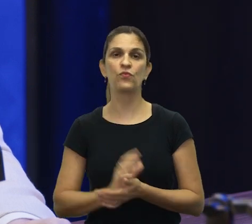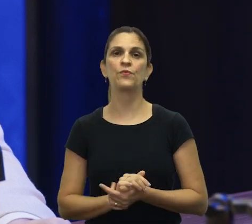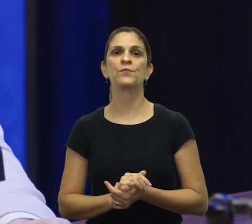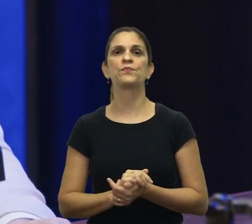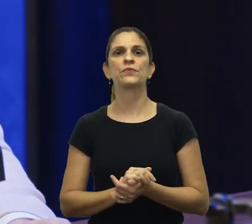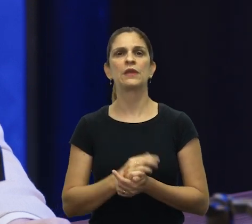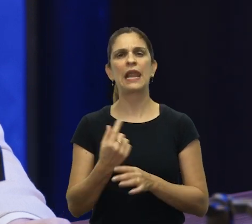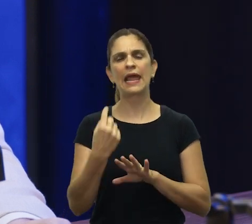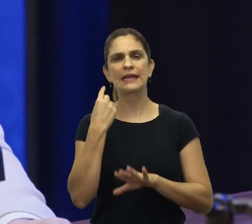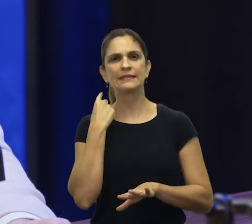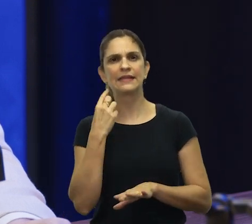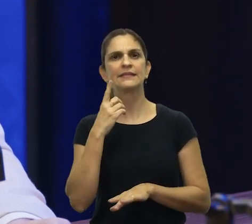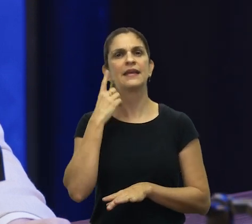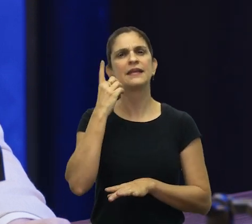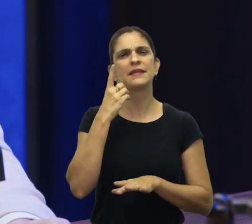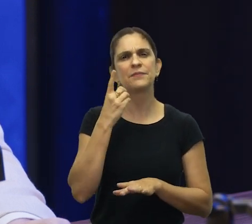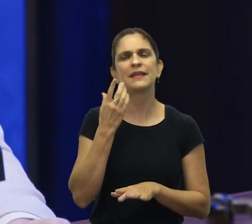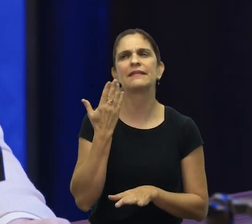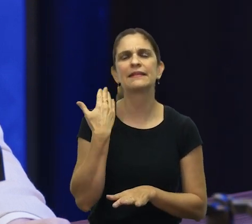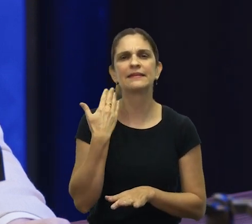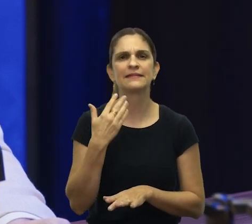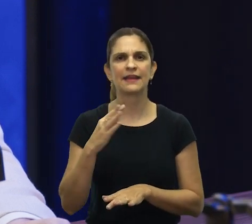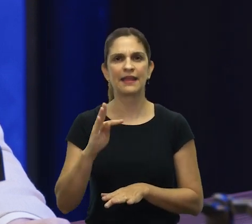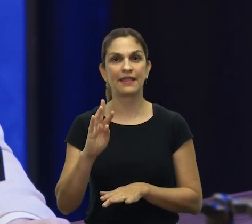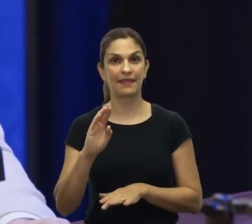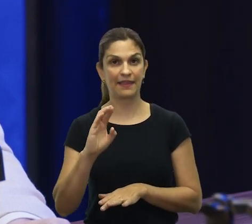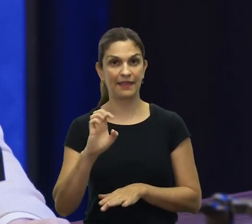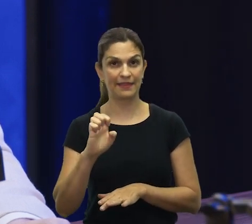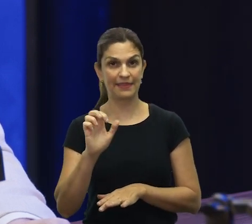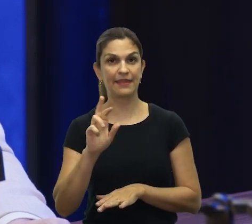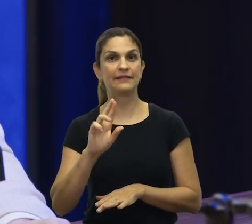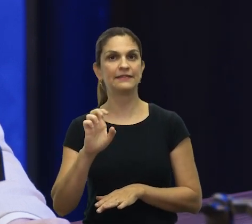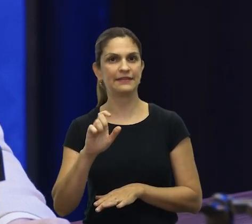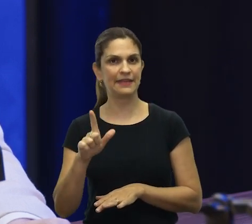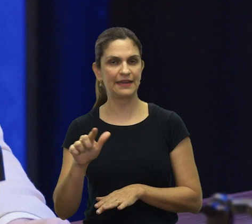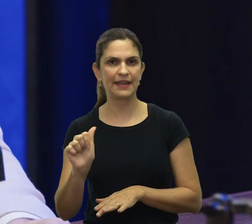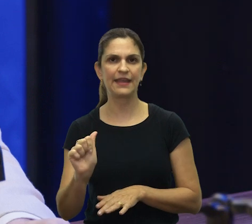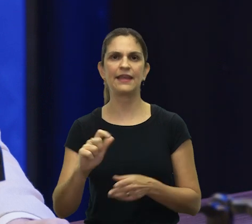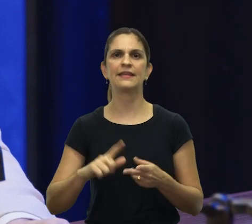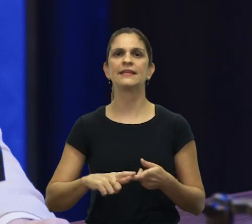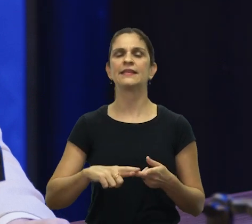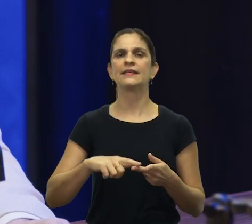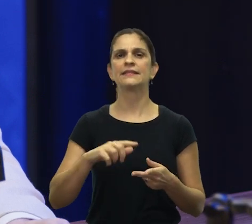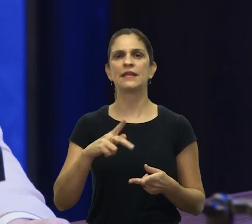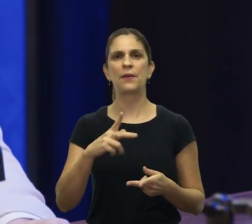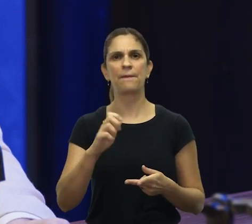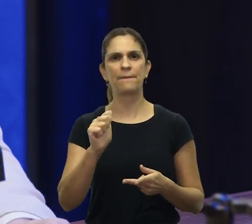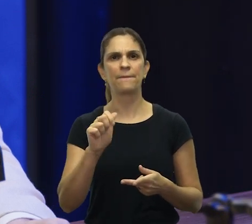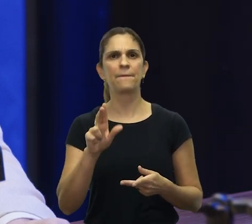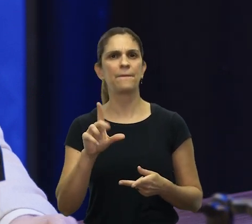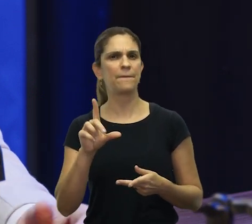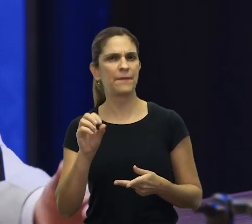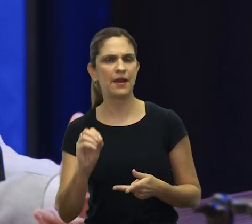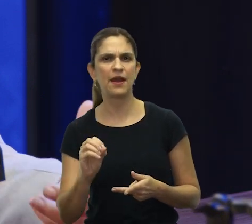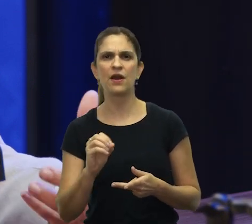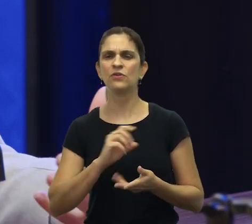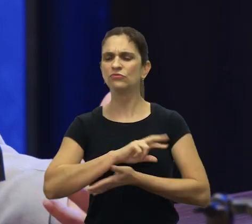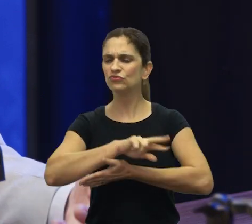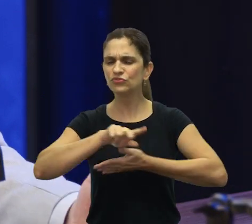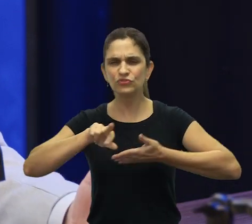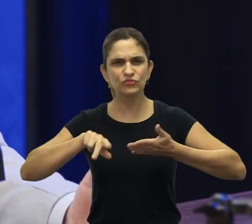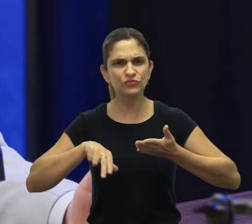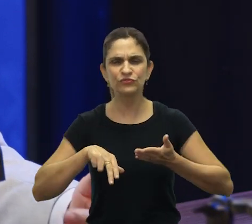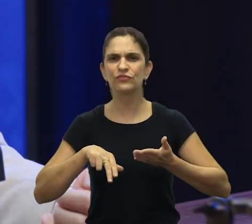atrás, enquanto deputado, apoio também da deputada Tereza Cristina, o Paulo Duarte também apoiou no início. Então, assim, são